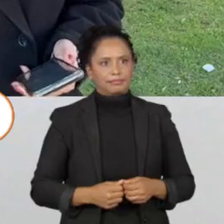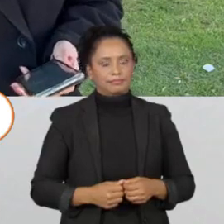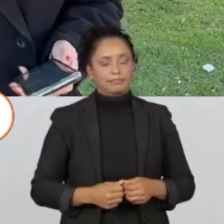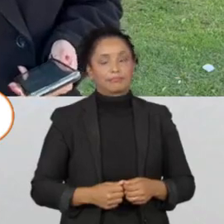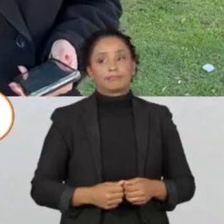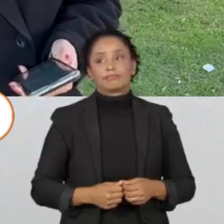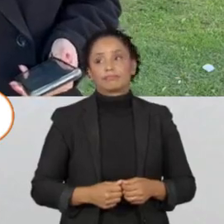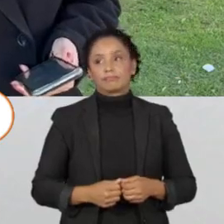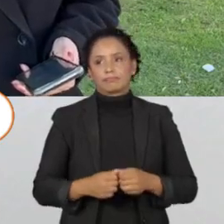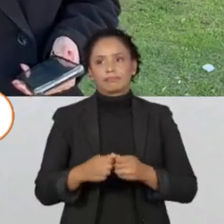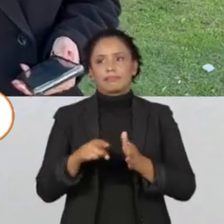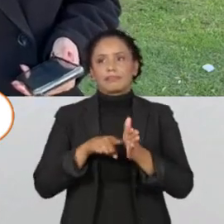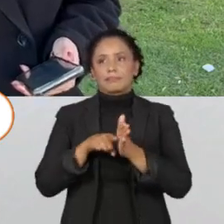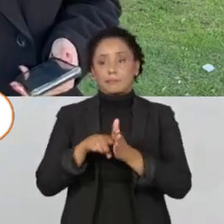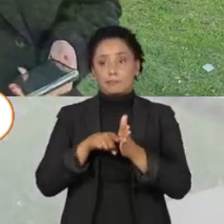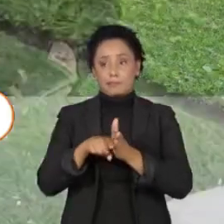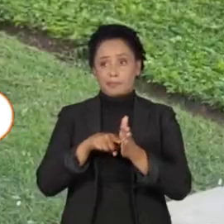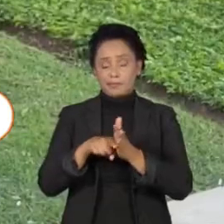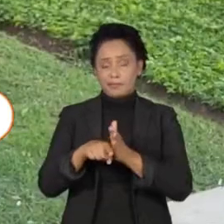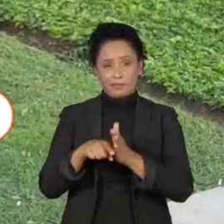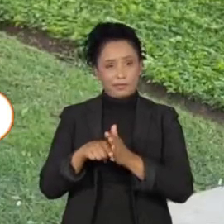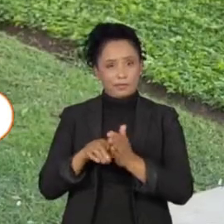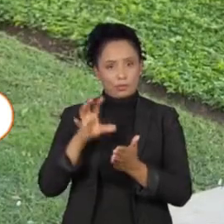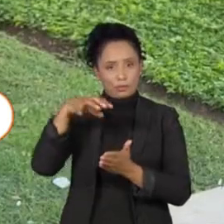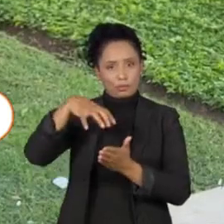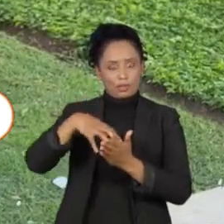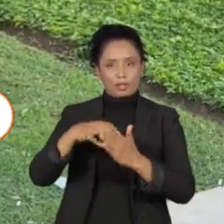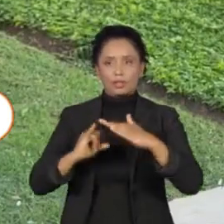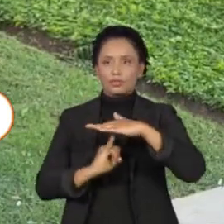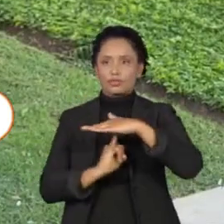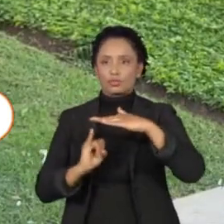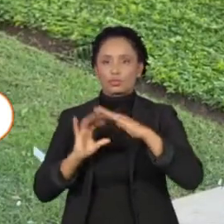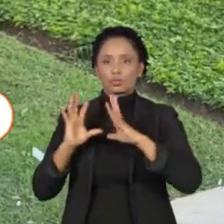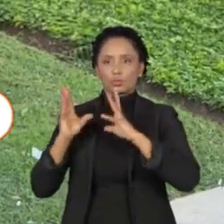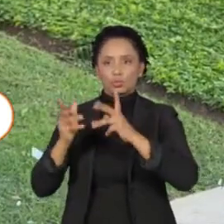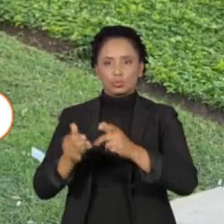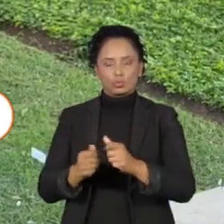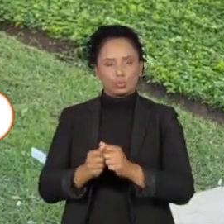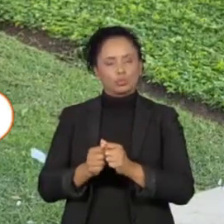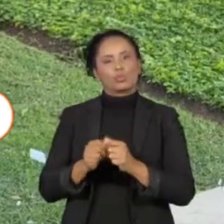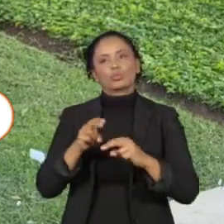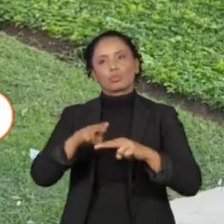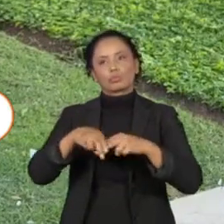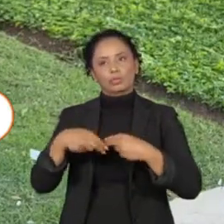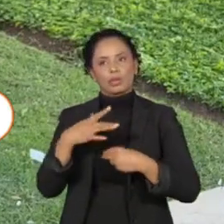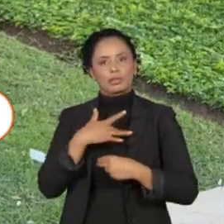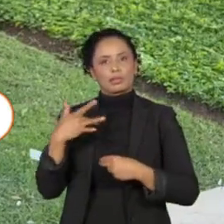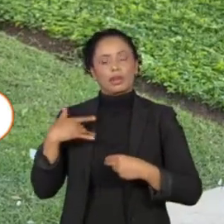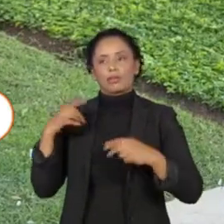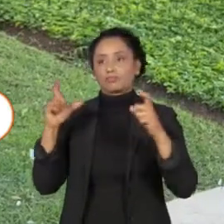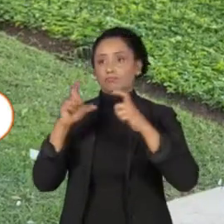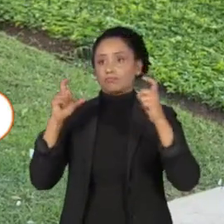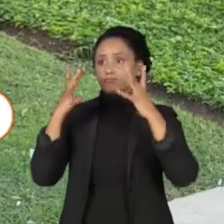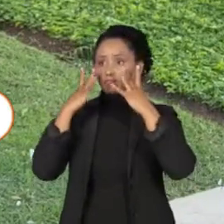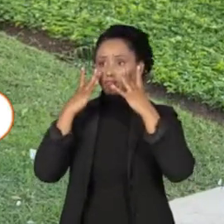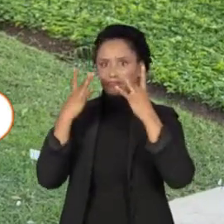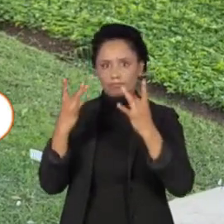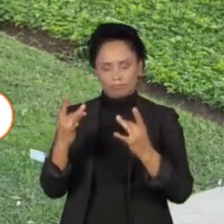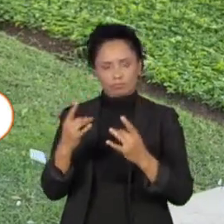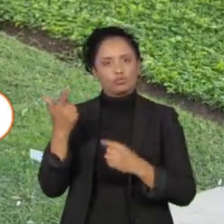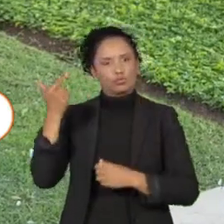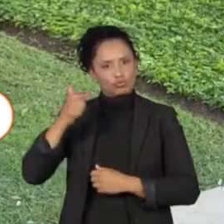Uma pesquisa feita pelo Instituto Todos pela Saúde acende o alerta sobre uma possível nova onda